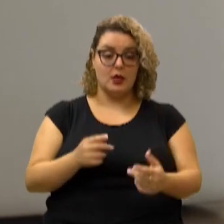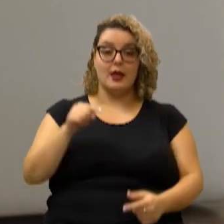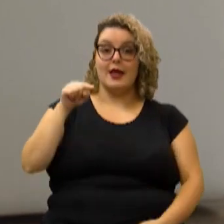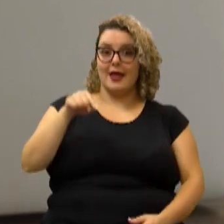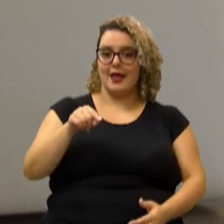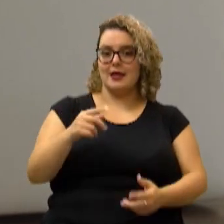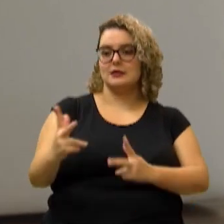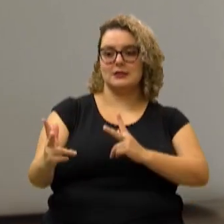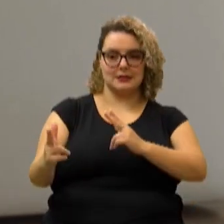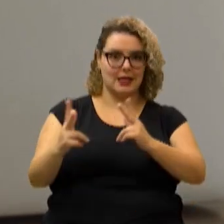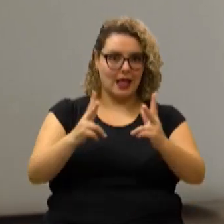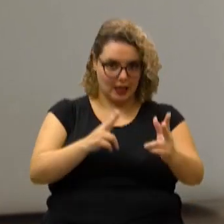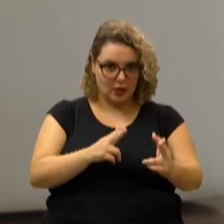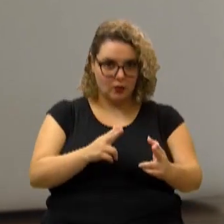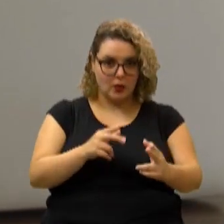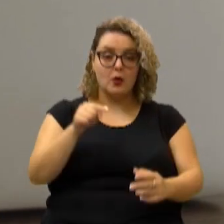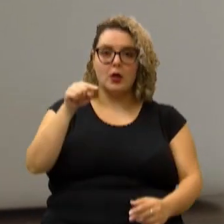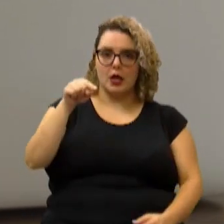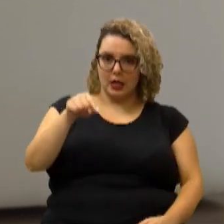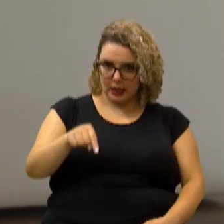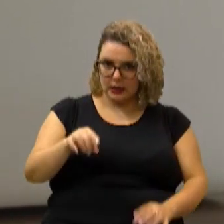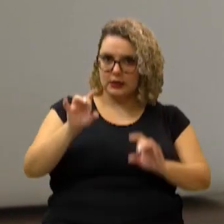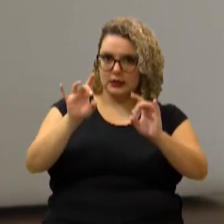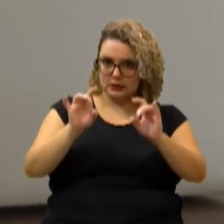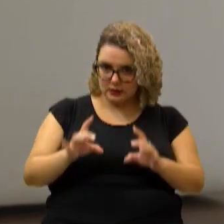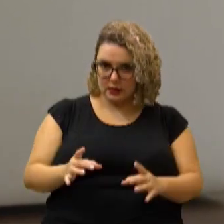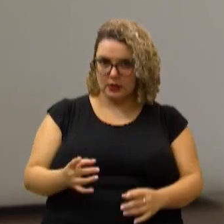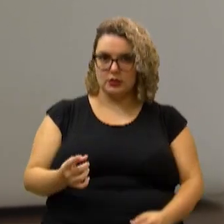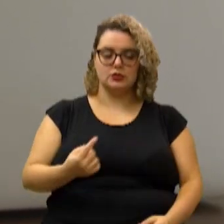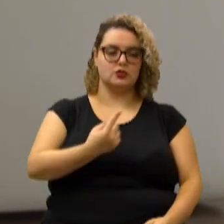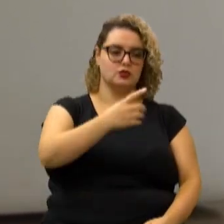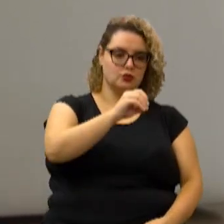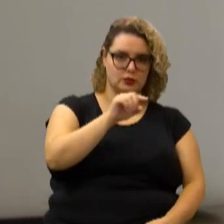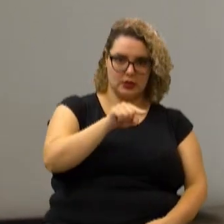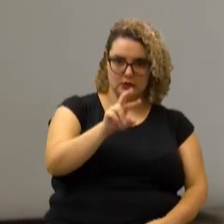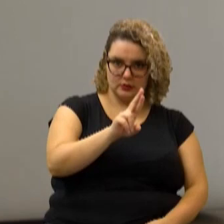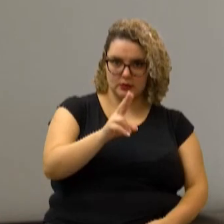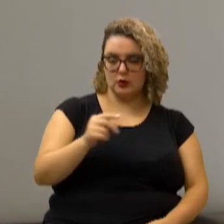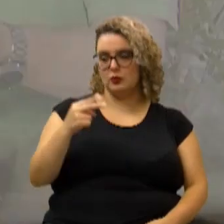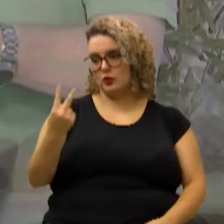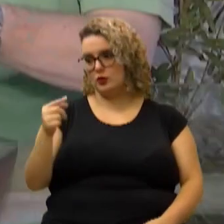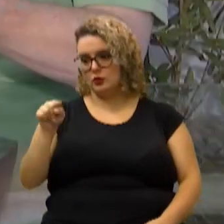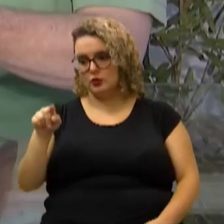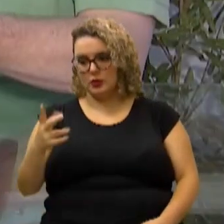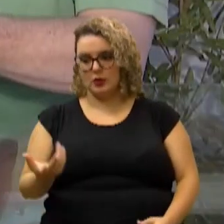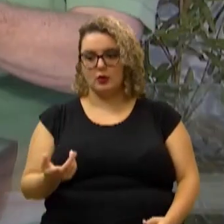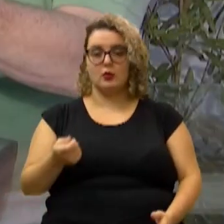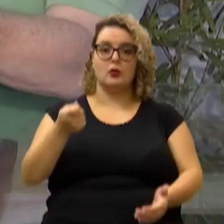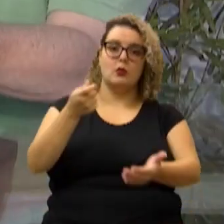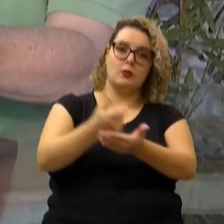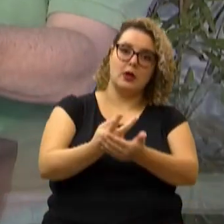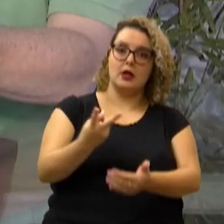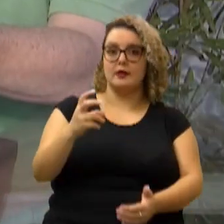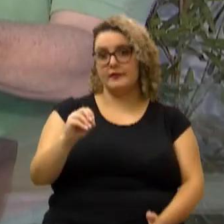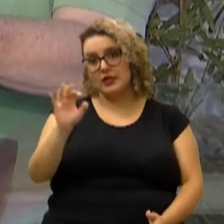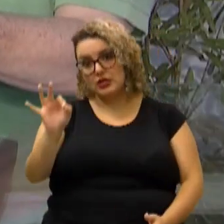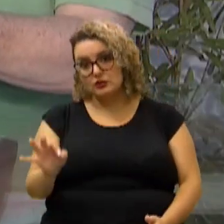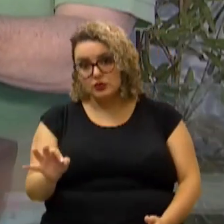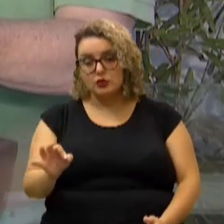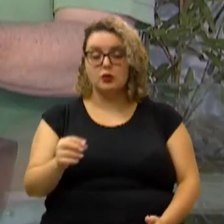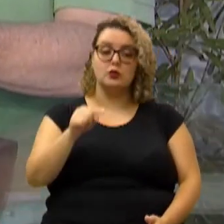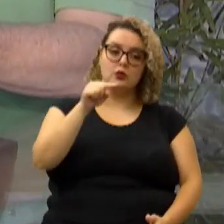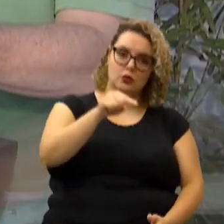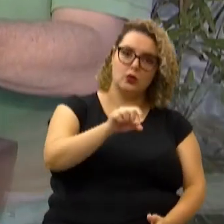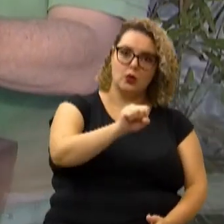essas despesas comuns nesse caso específico de um ganhar 10 e o outro 2 um paga 20%